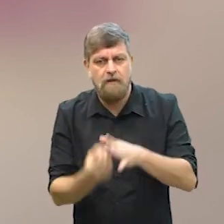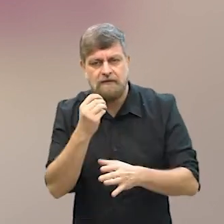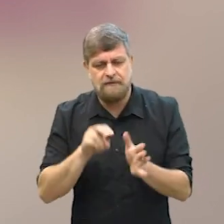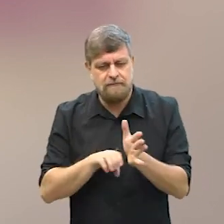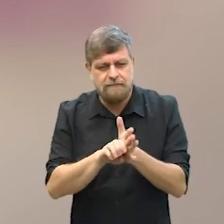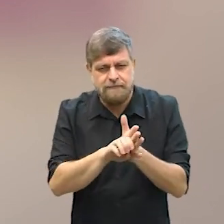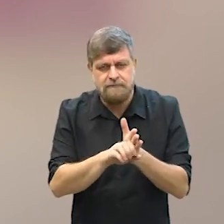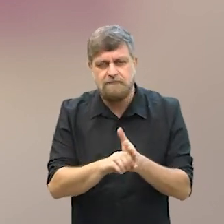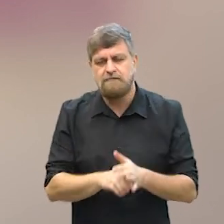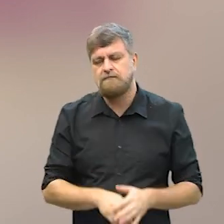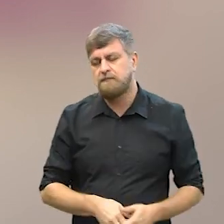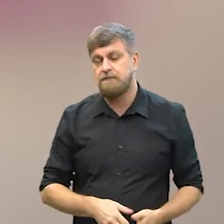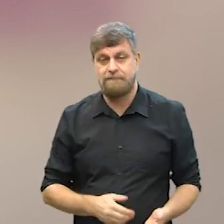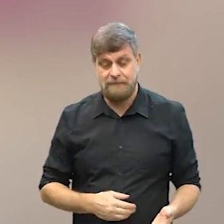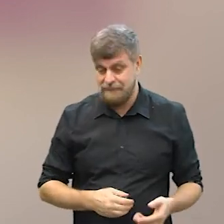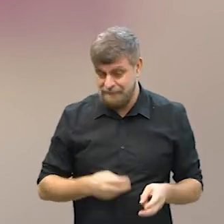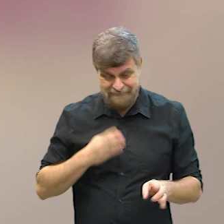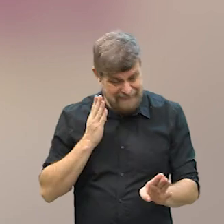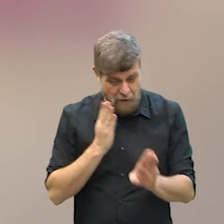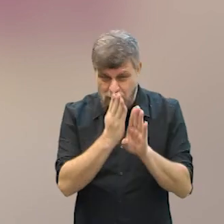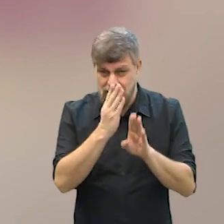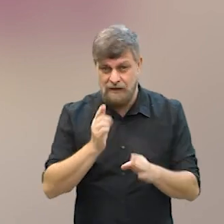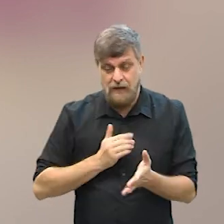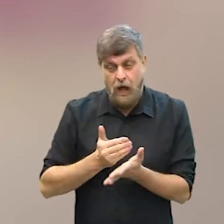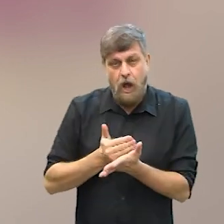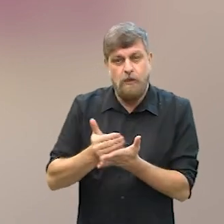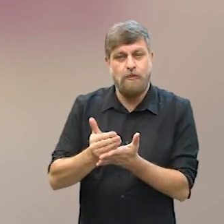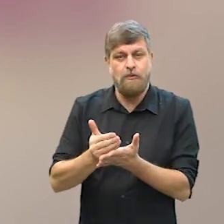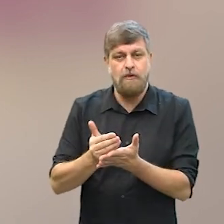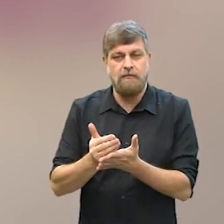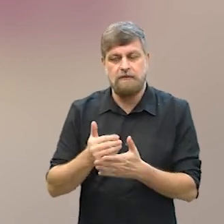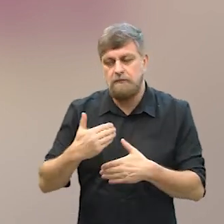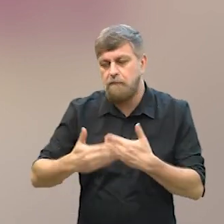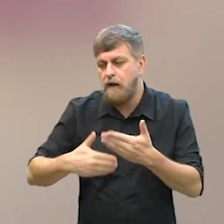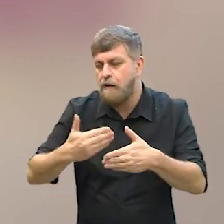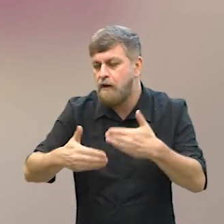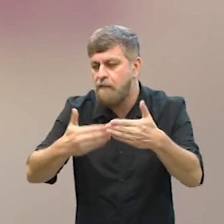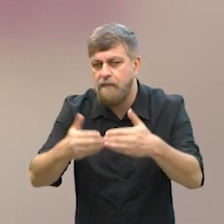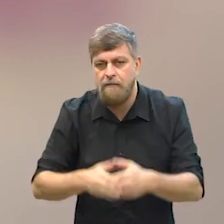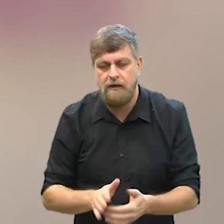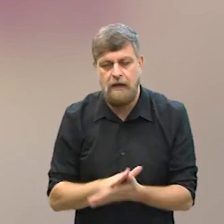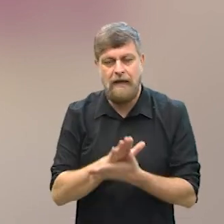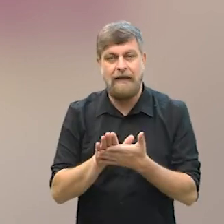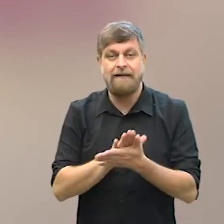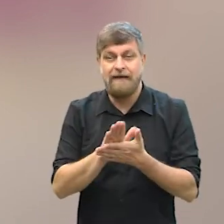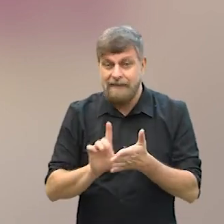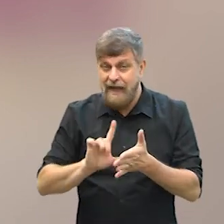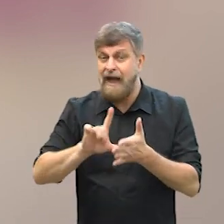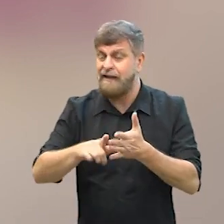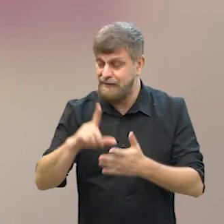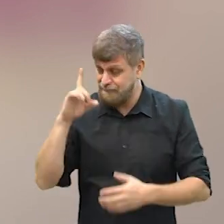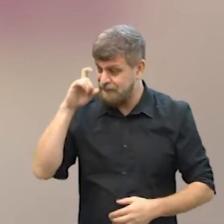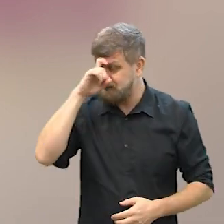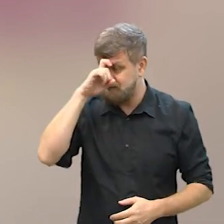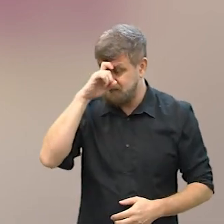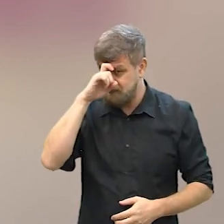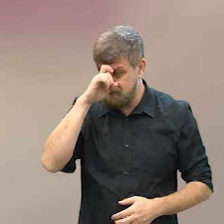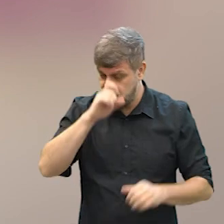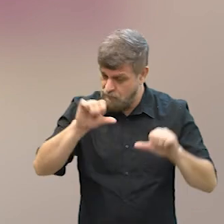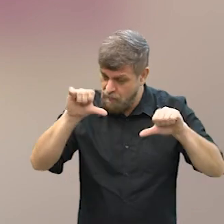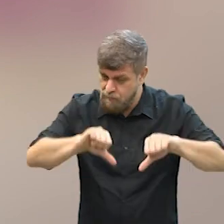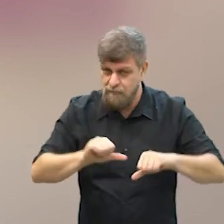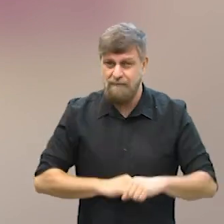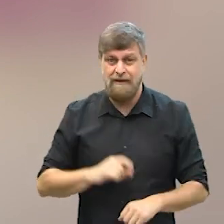podem fazer com que esse diagnóstico passe desapercebido no início do problema, e quando a gente não faz o diagnóstico no início, nós